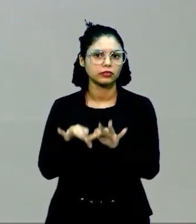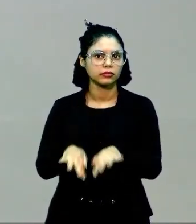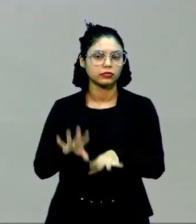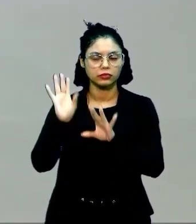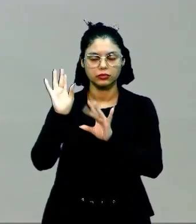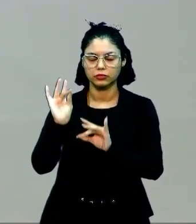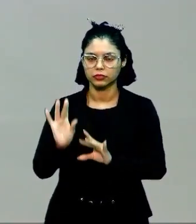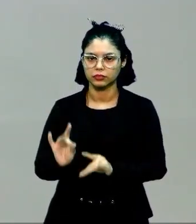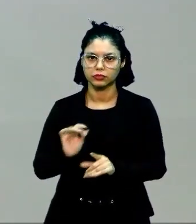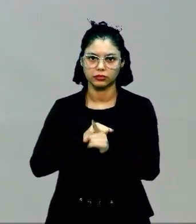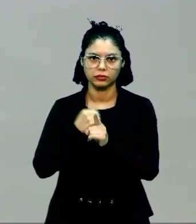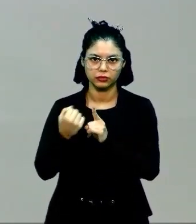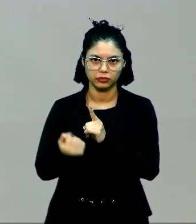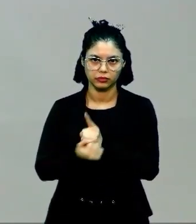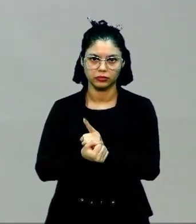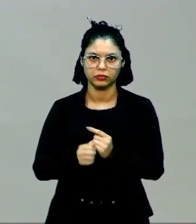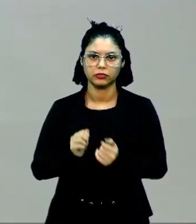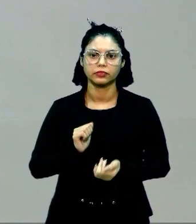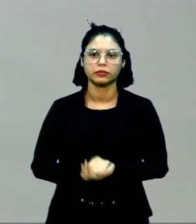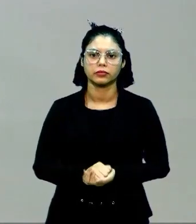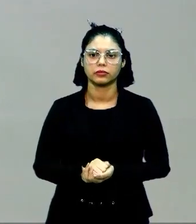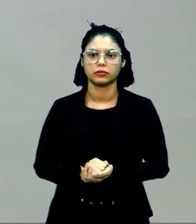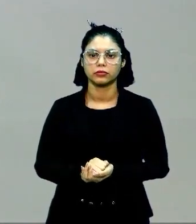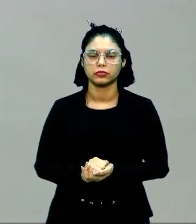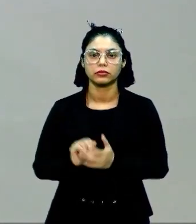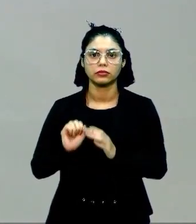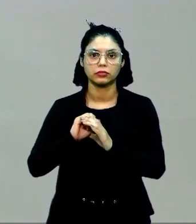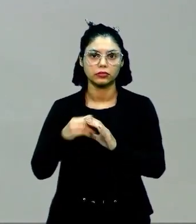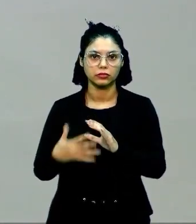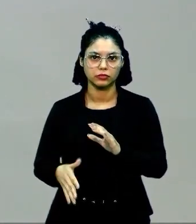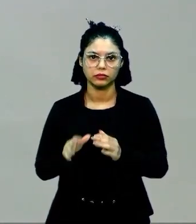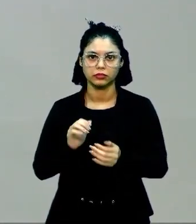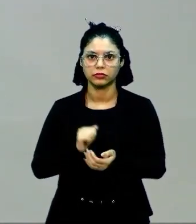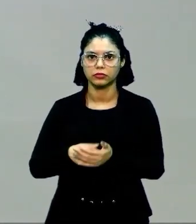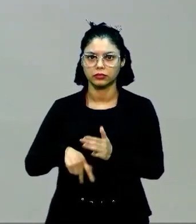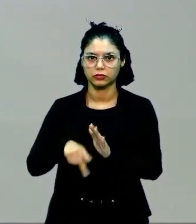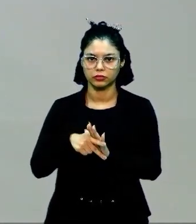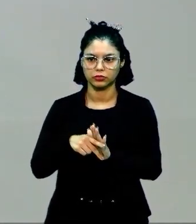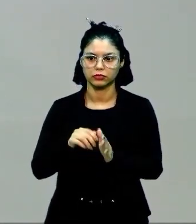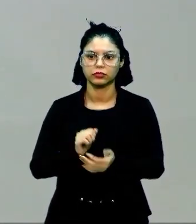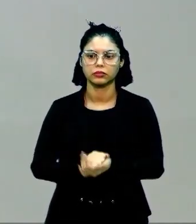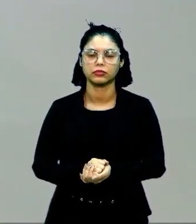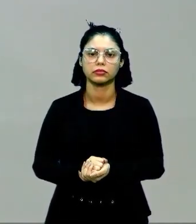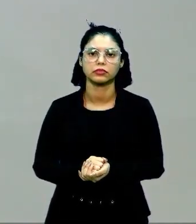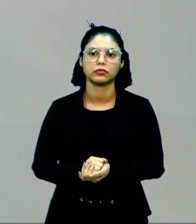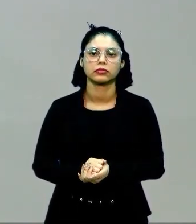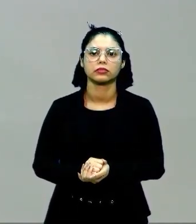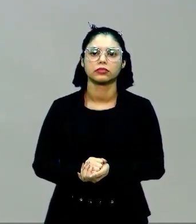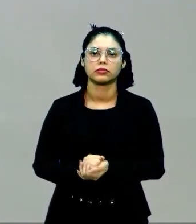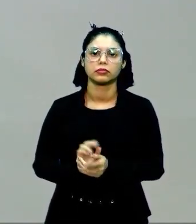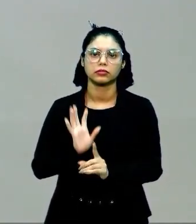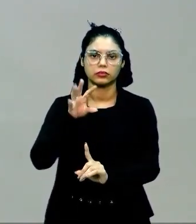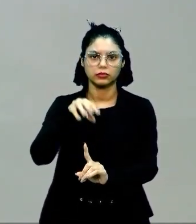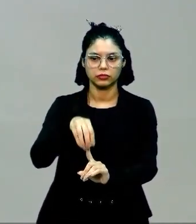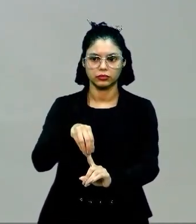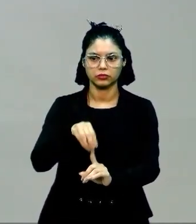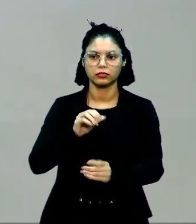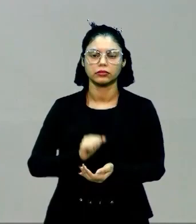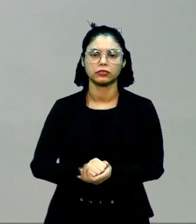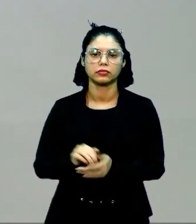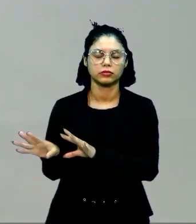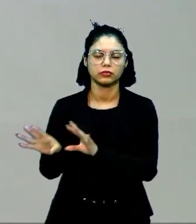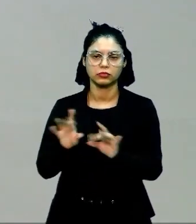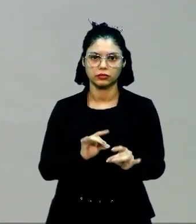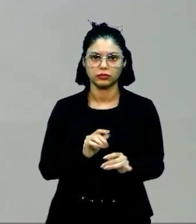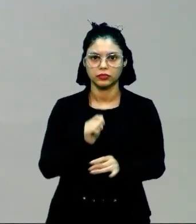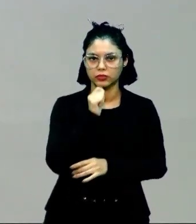cada sociedade é uma sociedade com características próprias. O etnocentrismo, ele nos